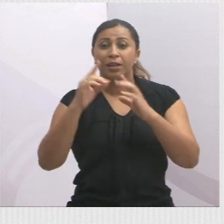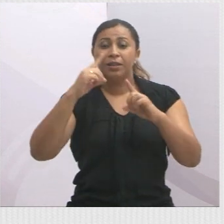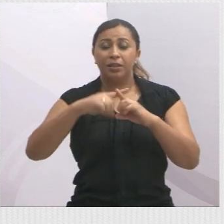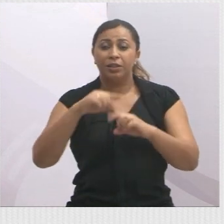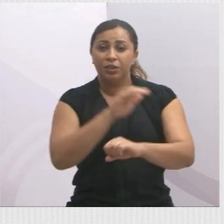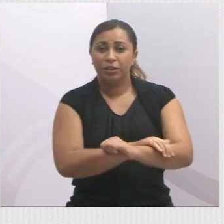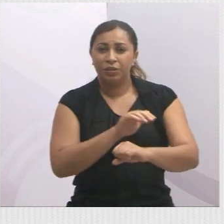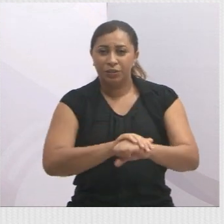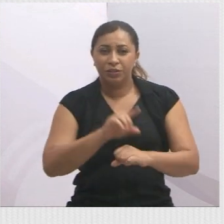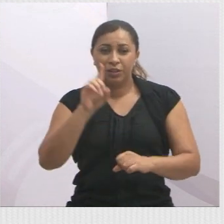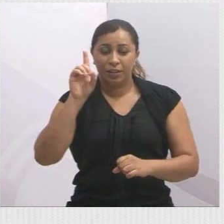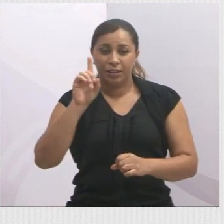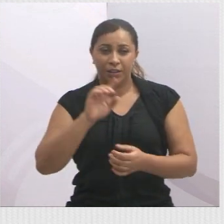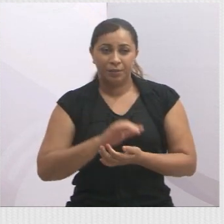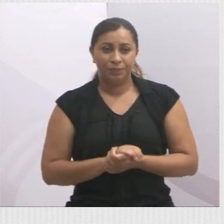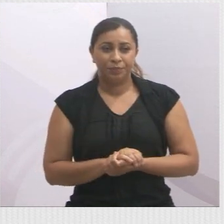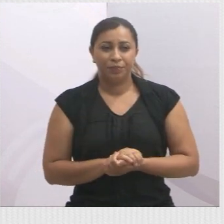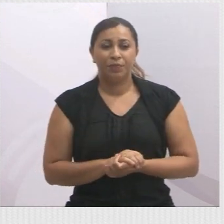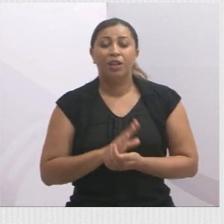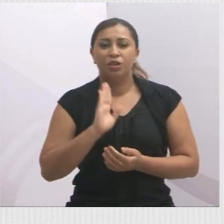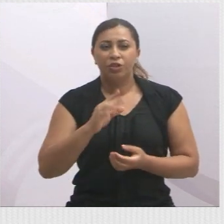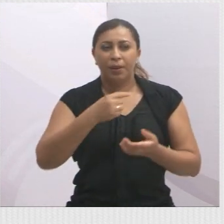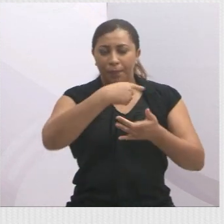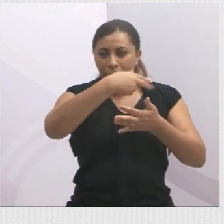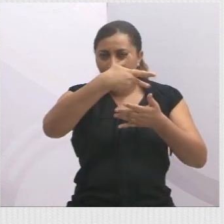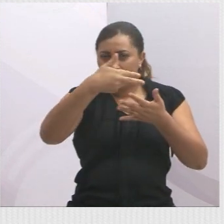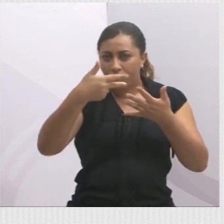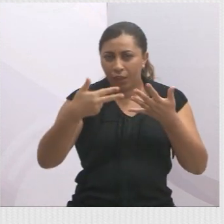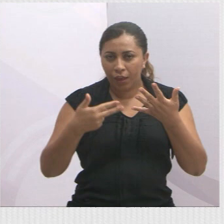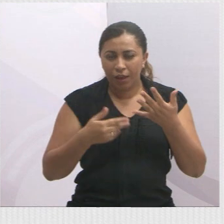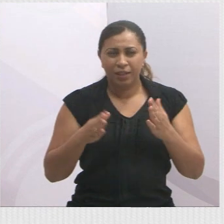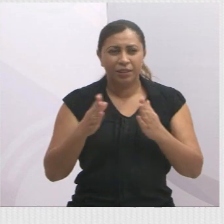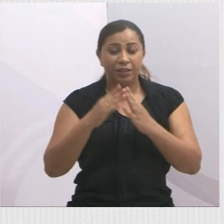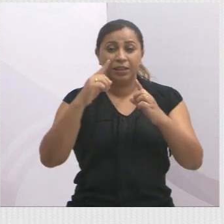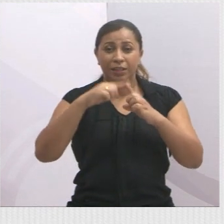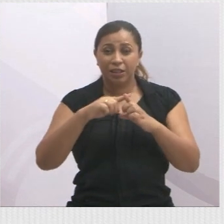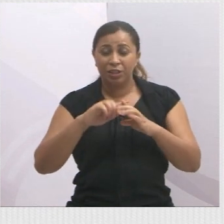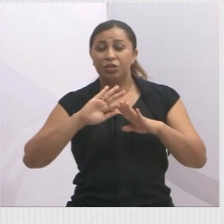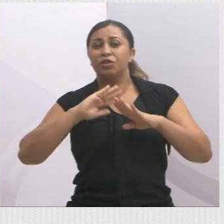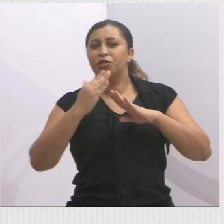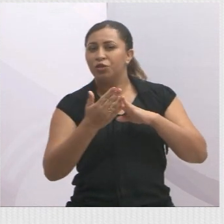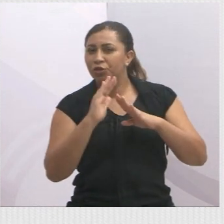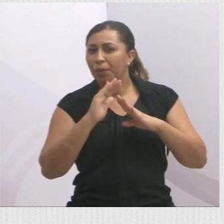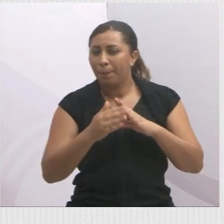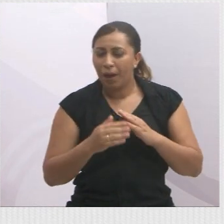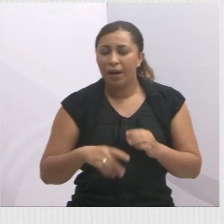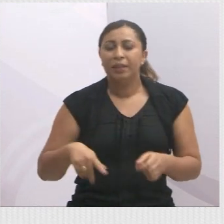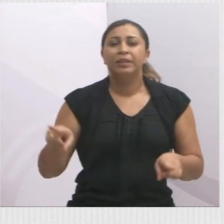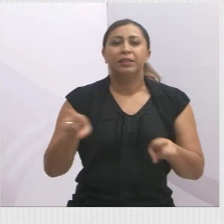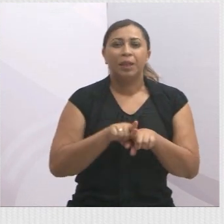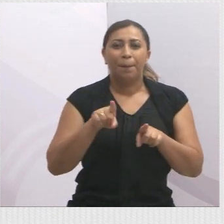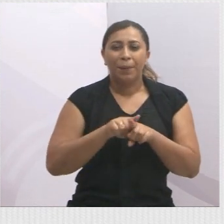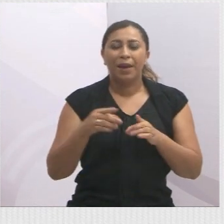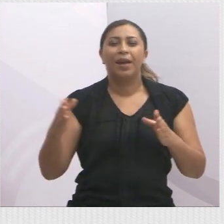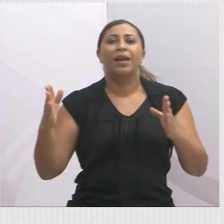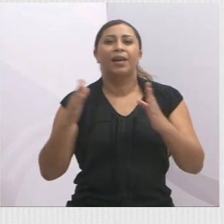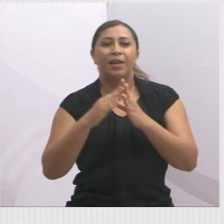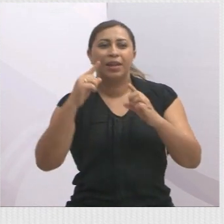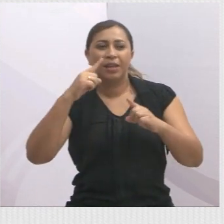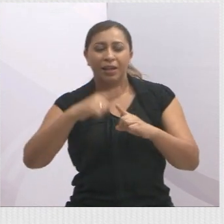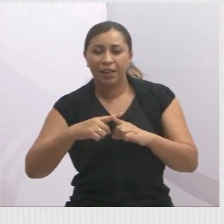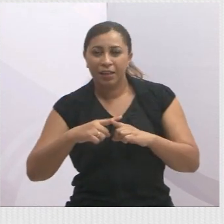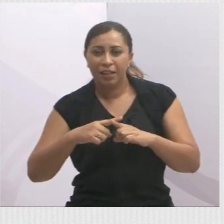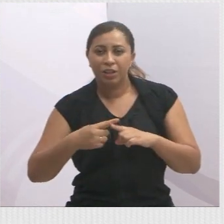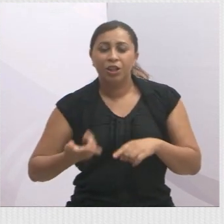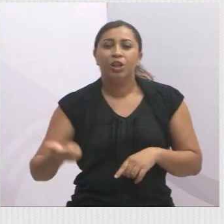possui, além das localidades já mencionadas, congregações nas cidades paulistas de Igaratá, Santo Antônio do Pinhal.